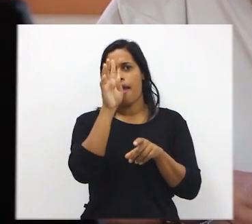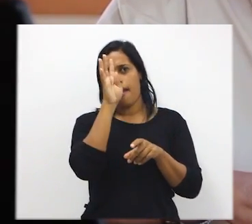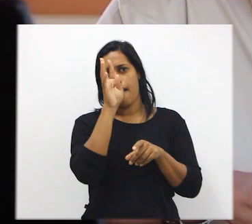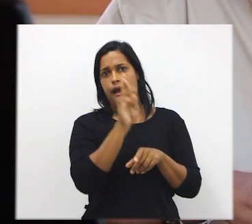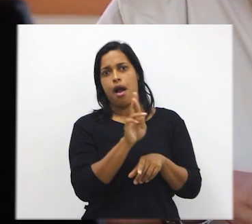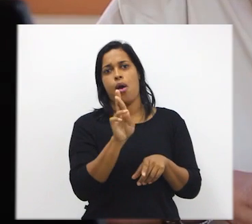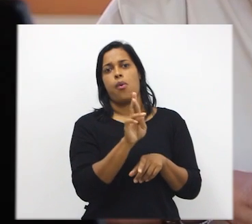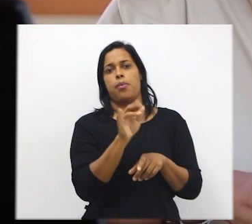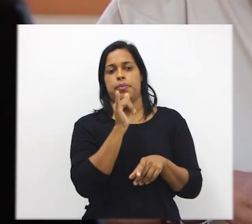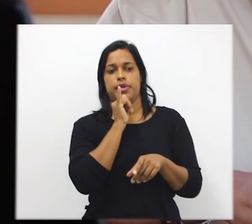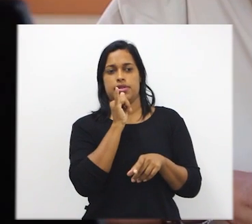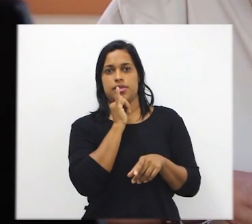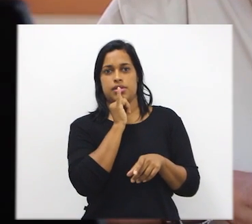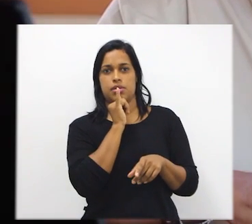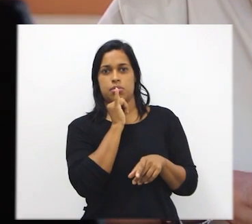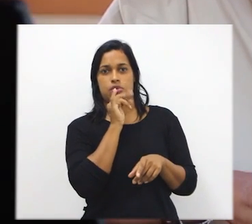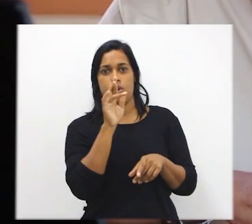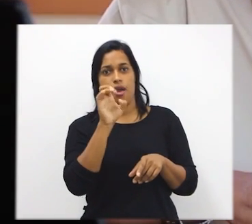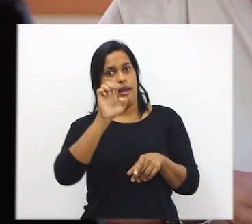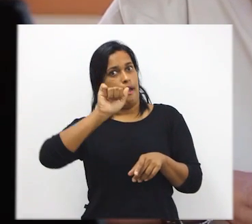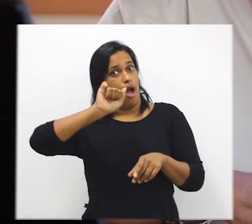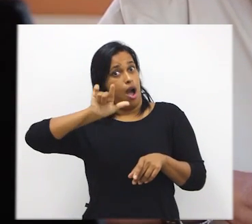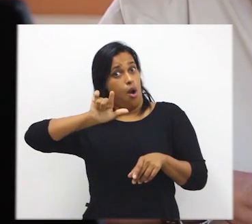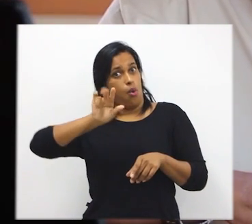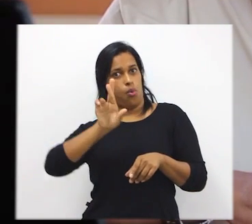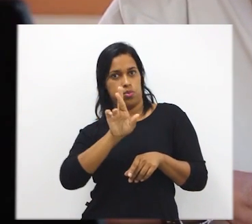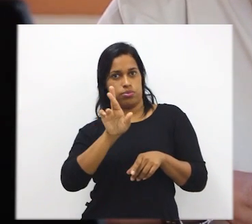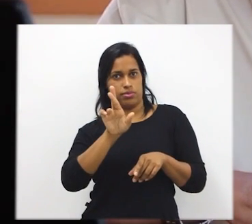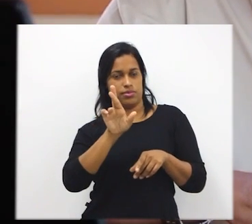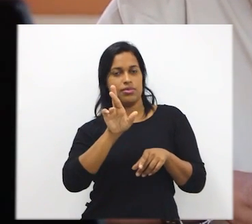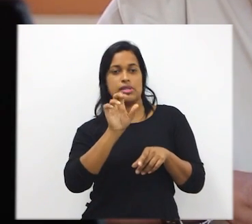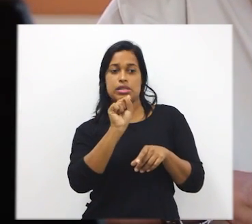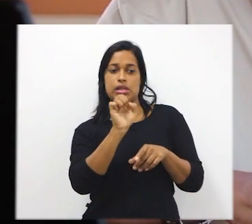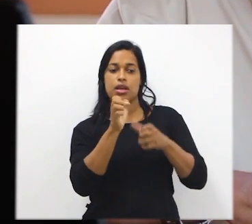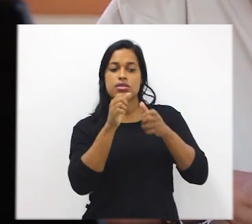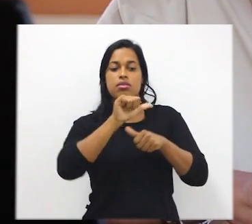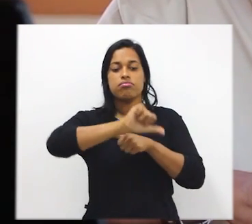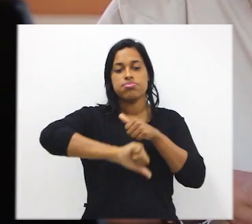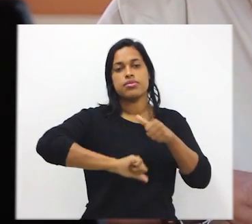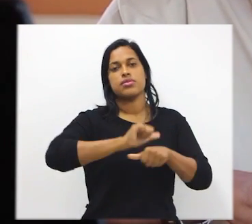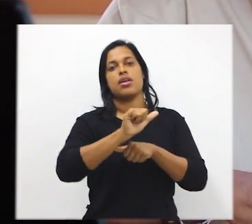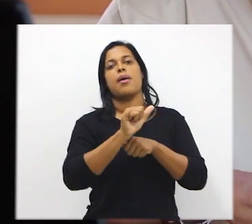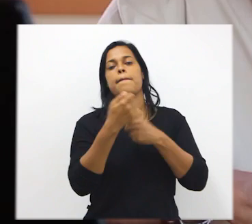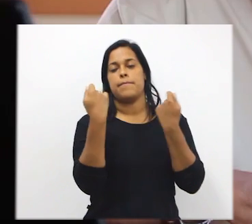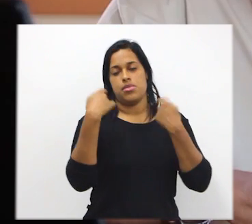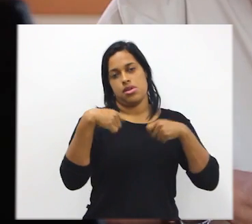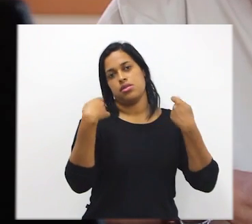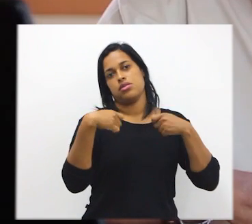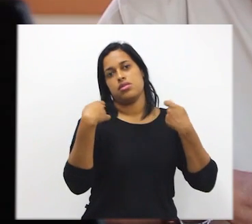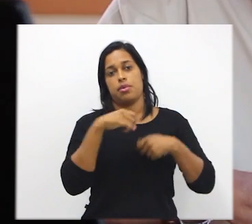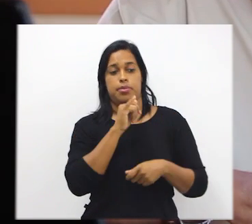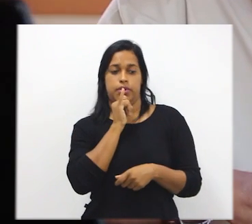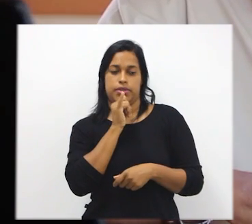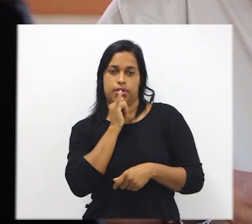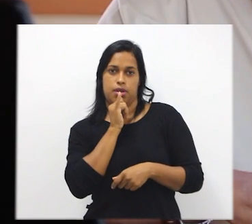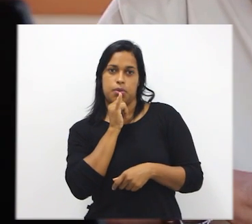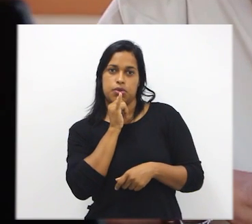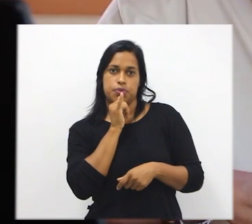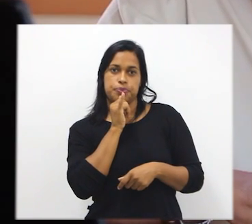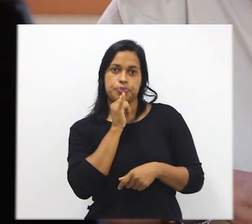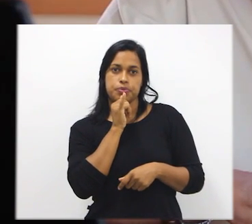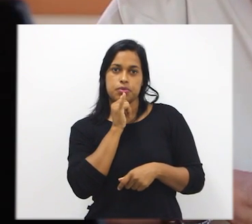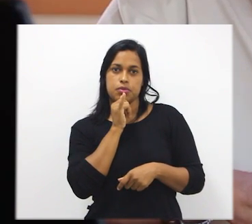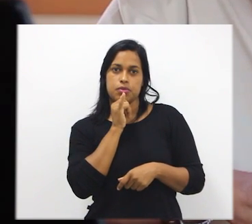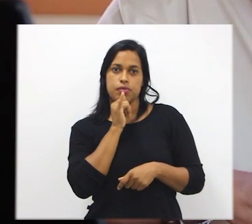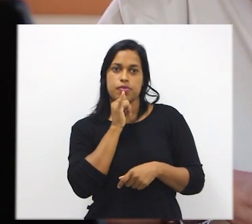quiser armazenar o resultado dessa expressão em uma variável, ela deve ser do tipo real. No exemplo aí, eu estou